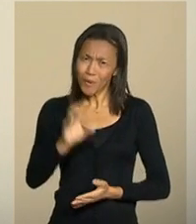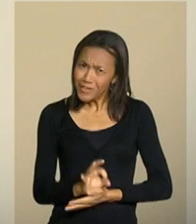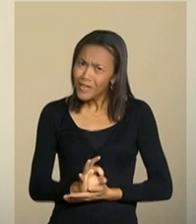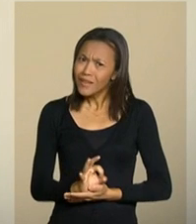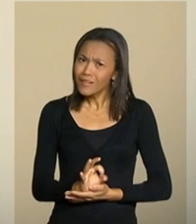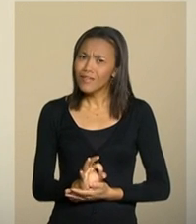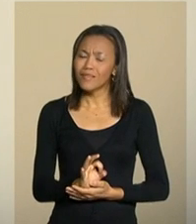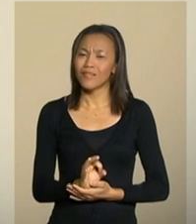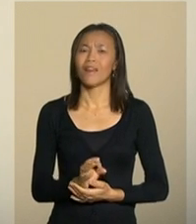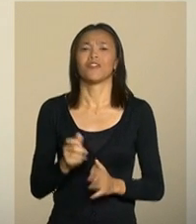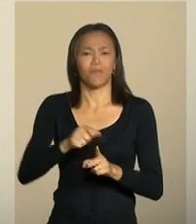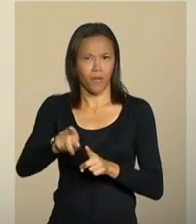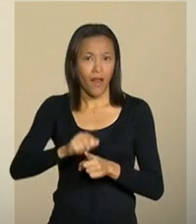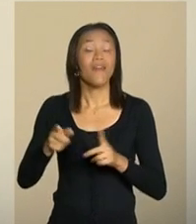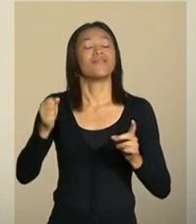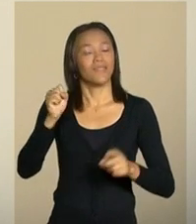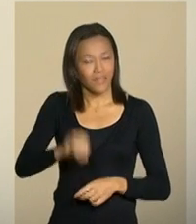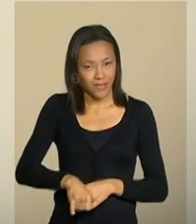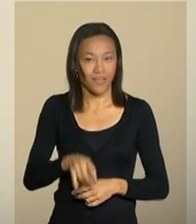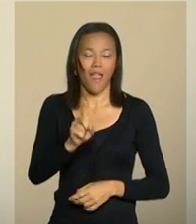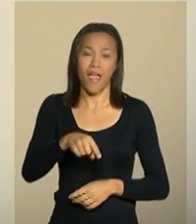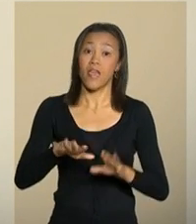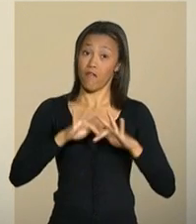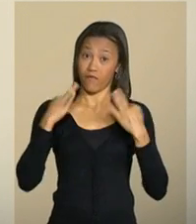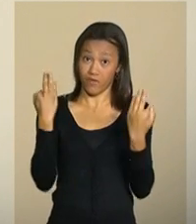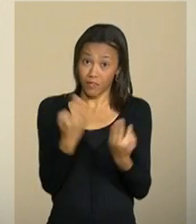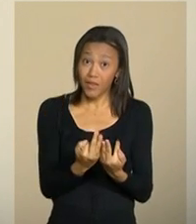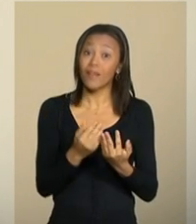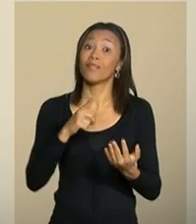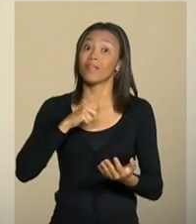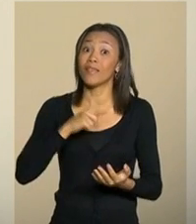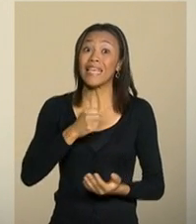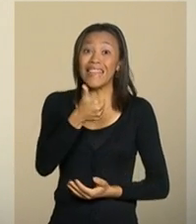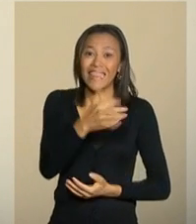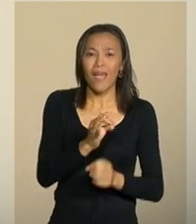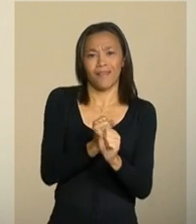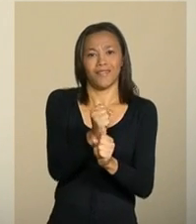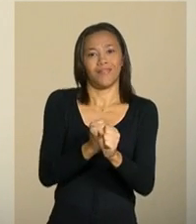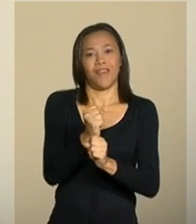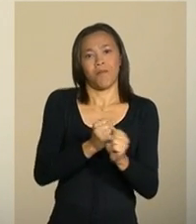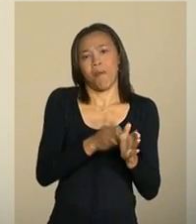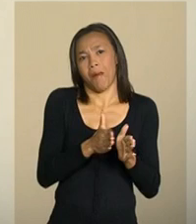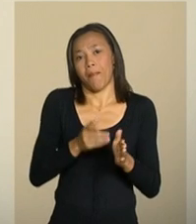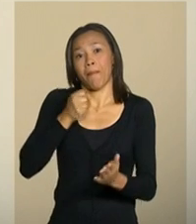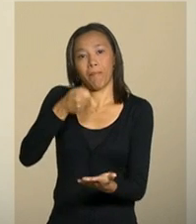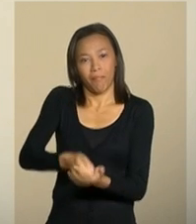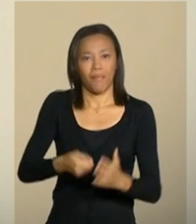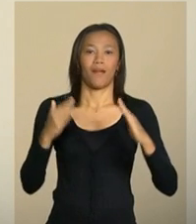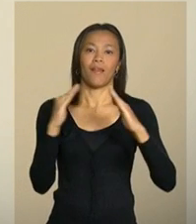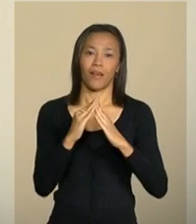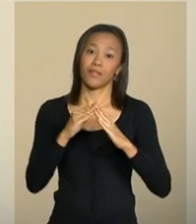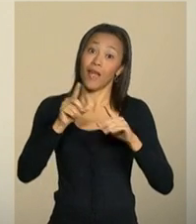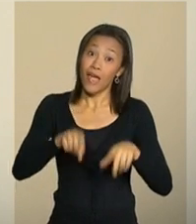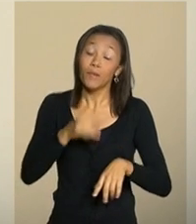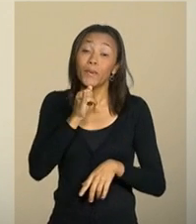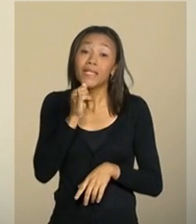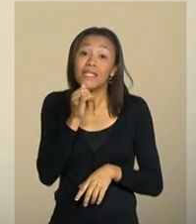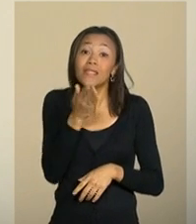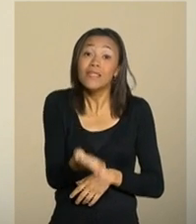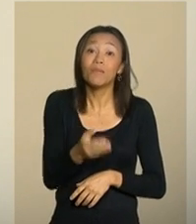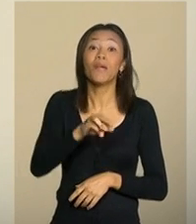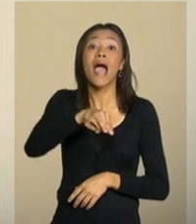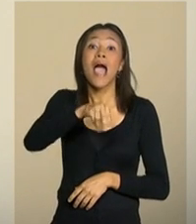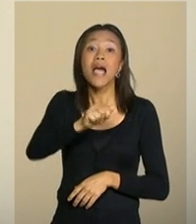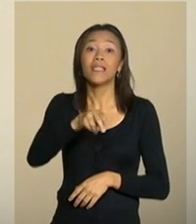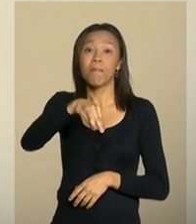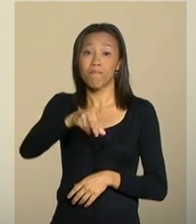de prestação é isso sim Luciano e a família ainda tem 10 anos para pagar a casa esse é o caso por exemplo da